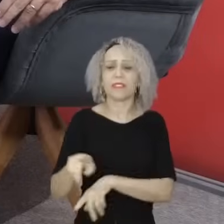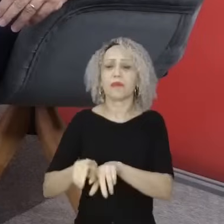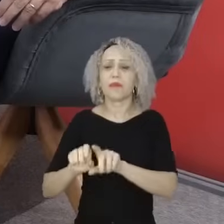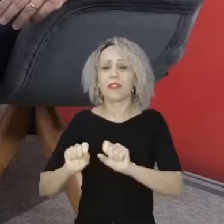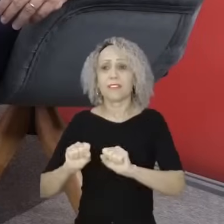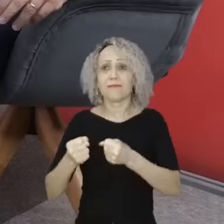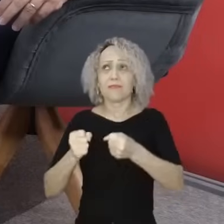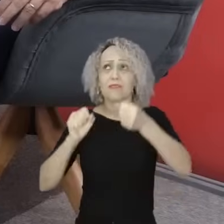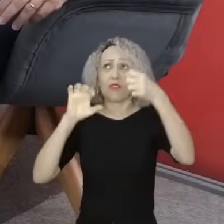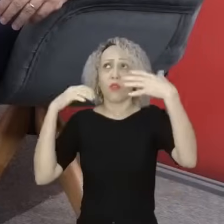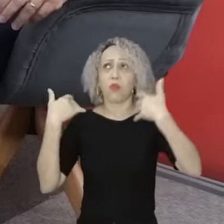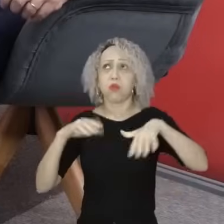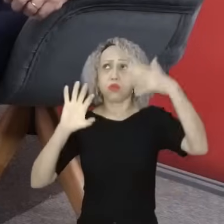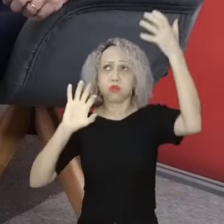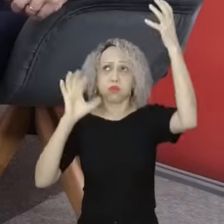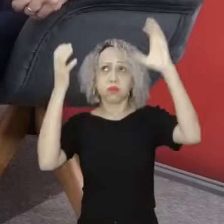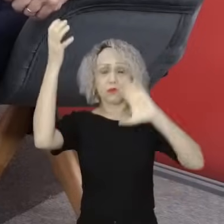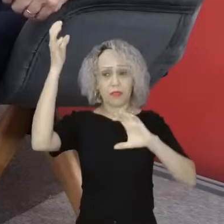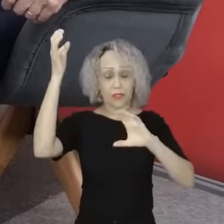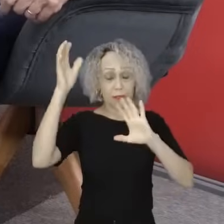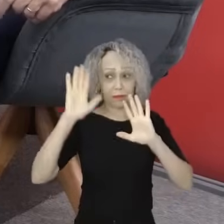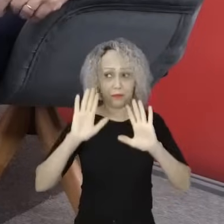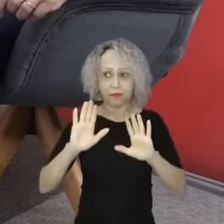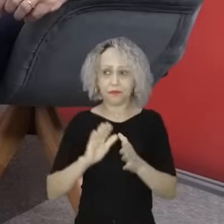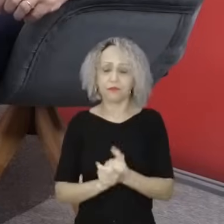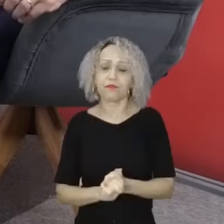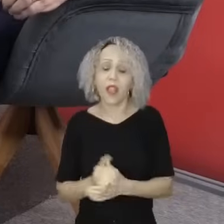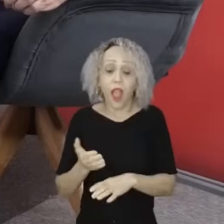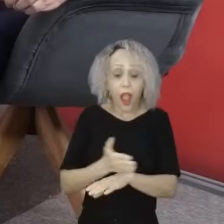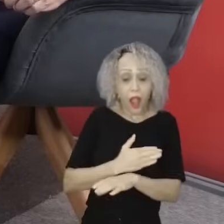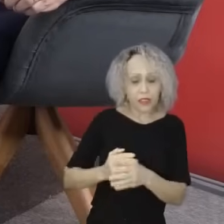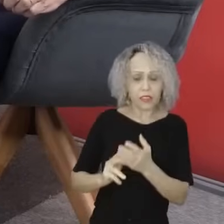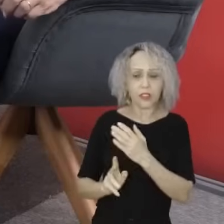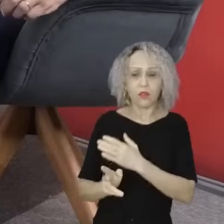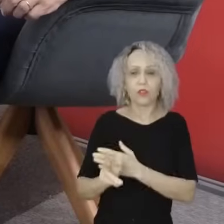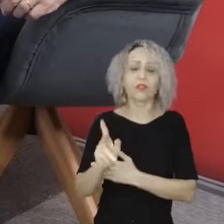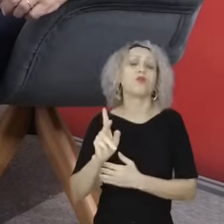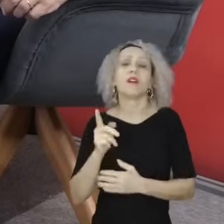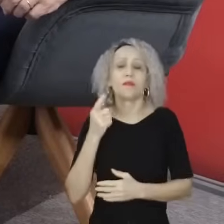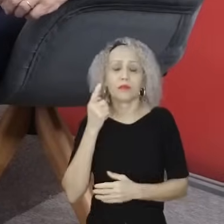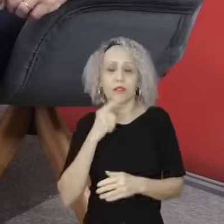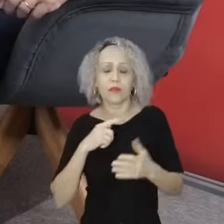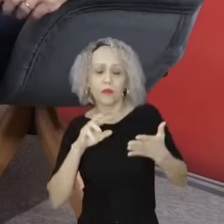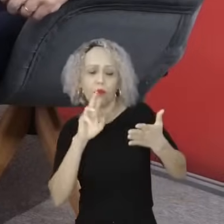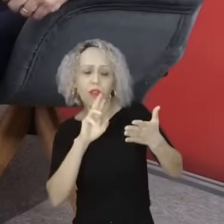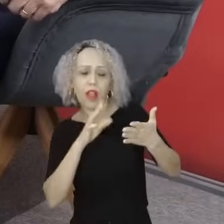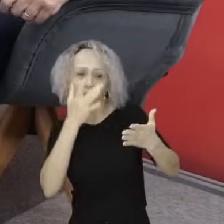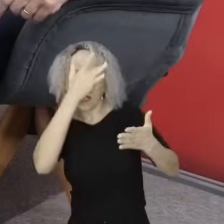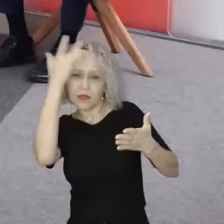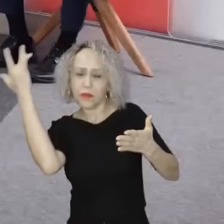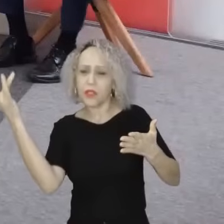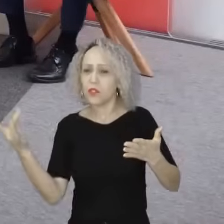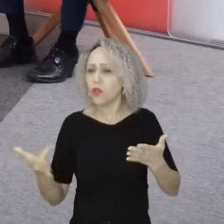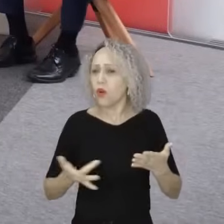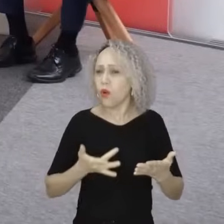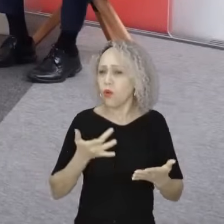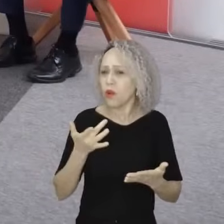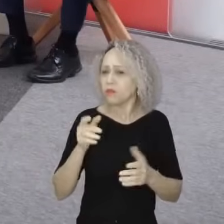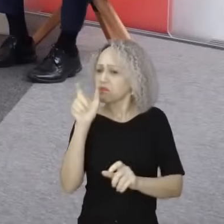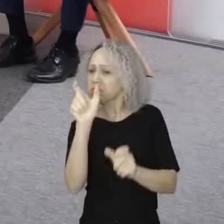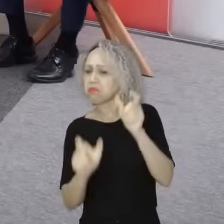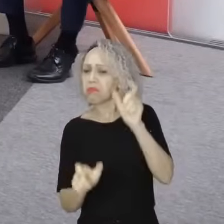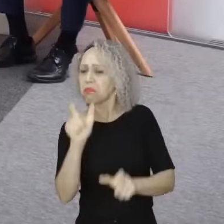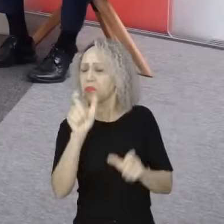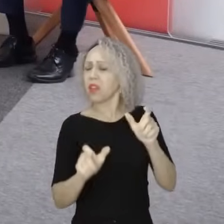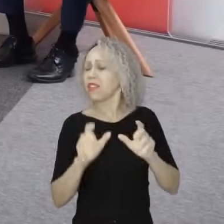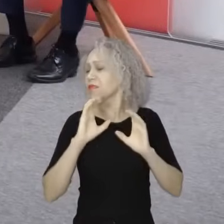emergência climática. E aí, antes da gente seguir com a nossa conversa aqui, a gente vai ouvir os relatos, aliás, de algumas pessoas, cidadãos e cidadãs